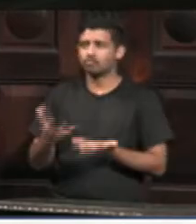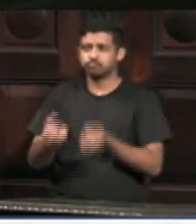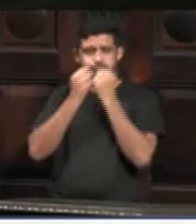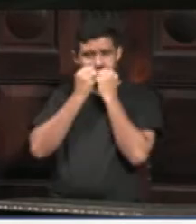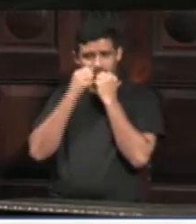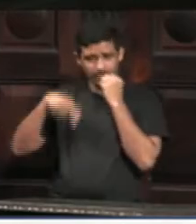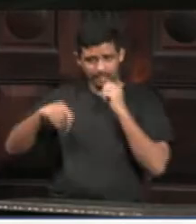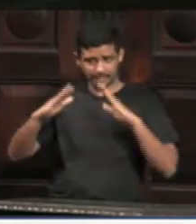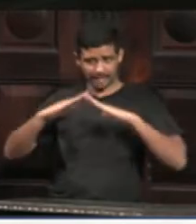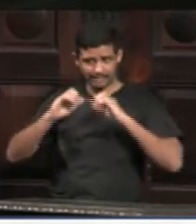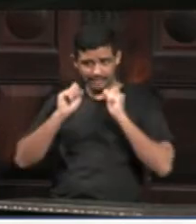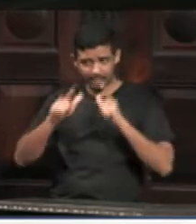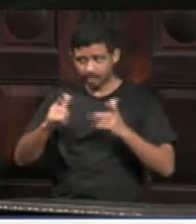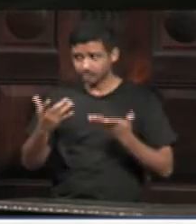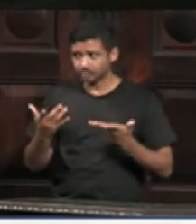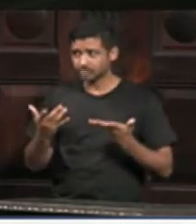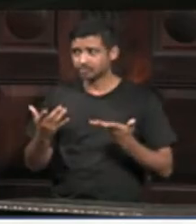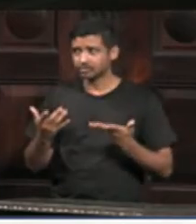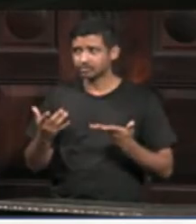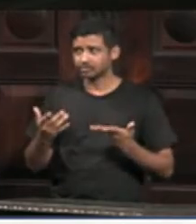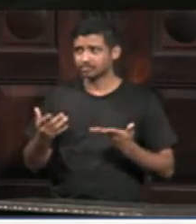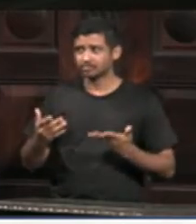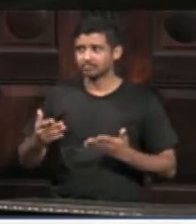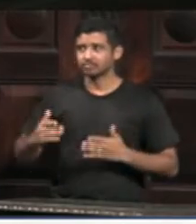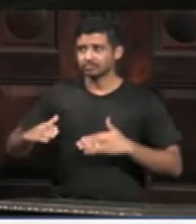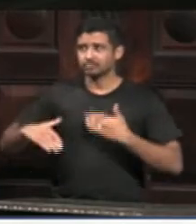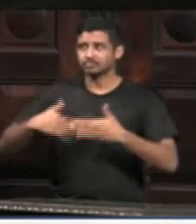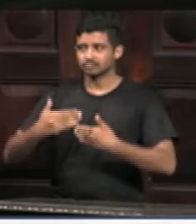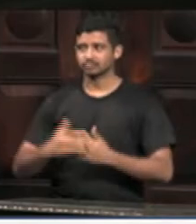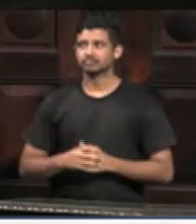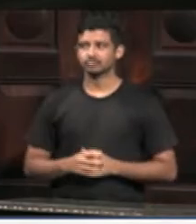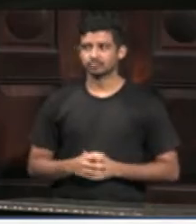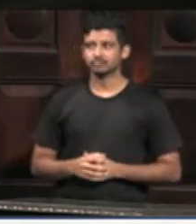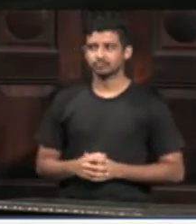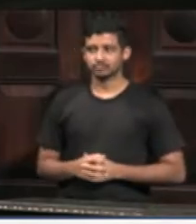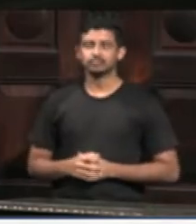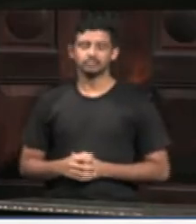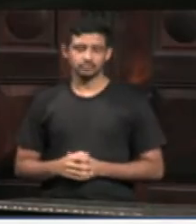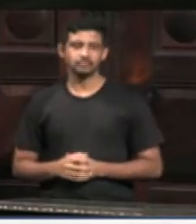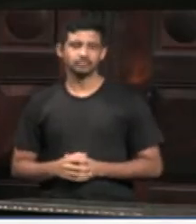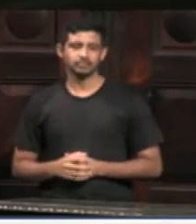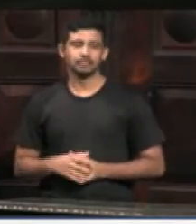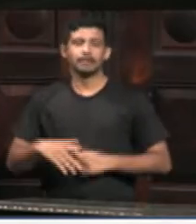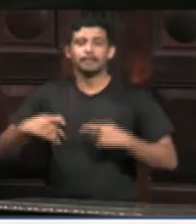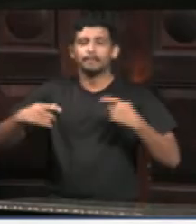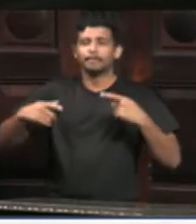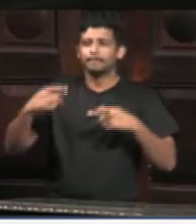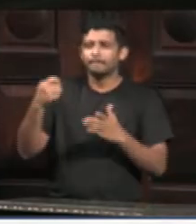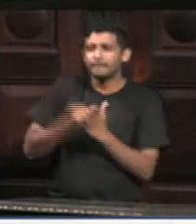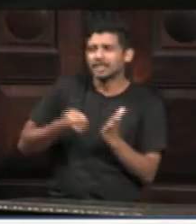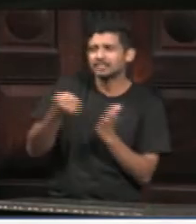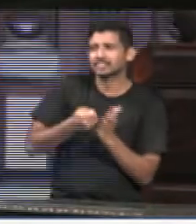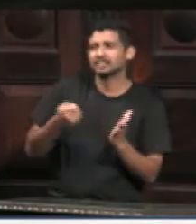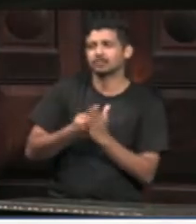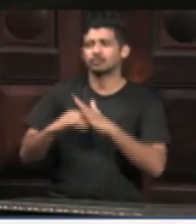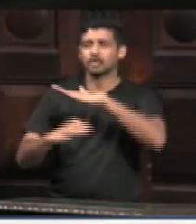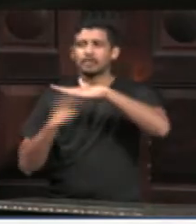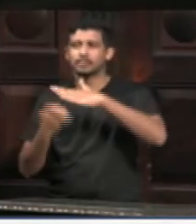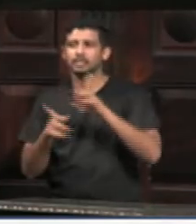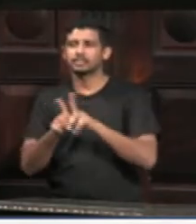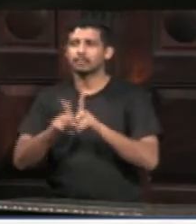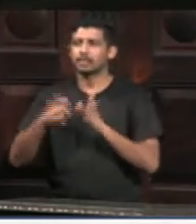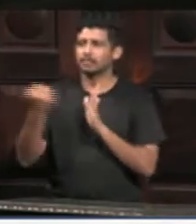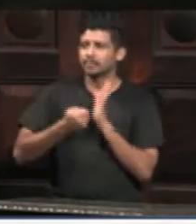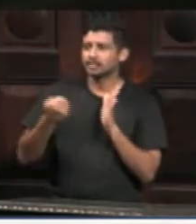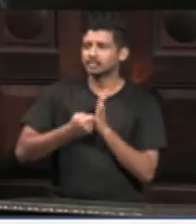nessa casa, por muito tempo, por medo, por pressão de imprensa, por pressão de setores